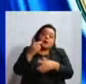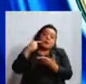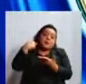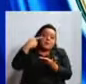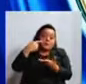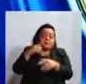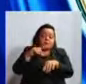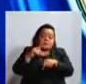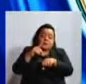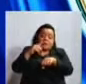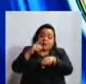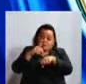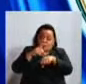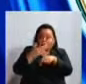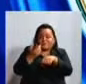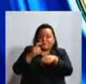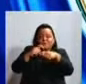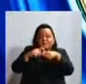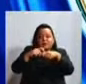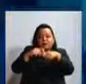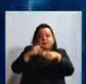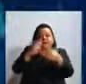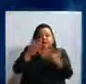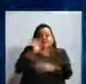presidente do Sindicato Médico de Rondônia.